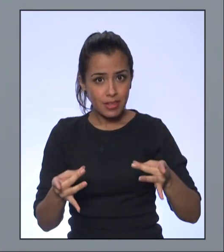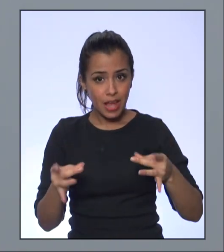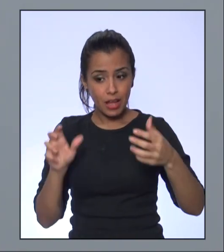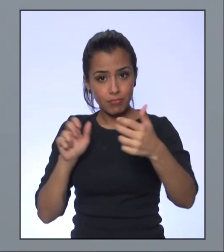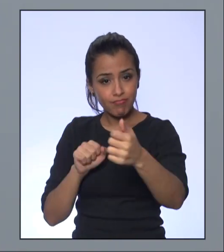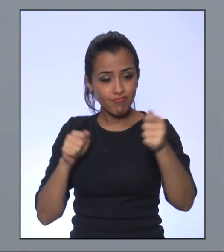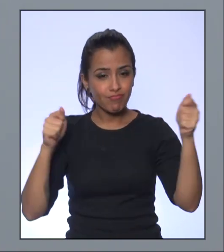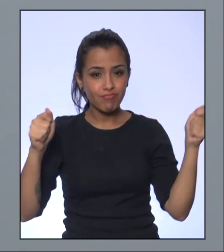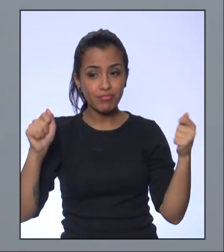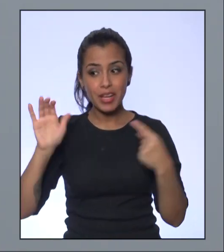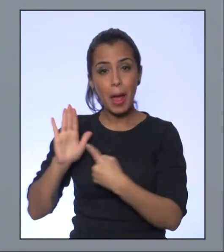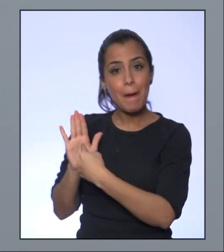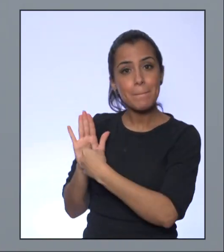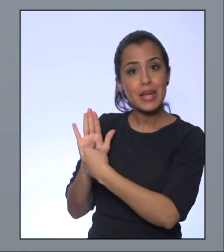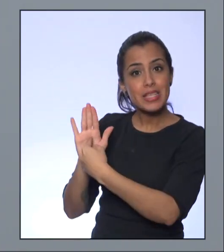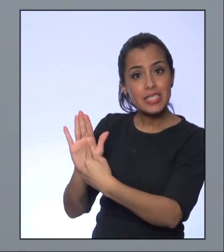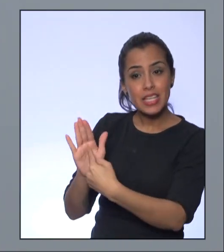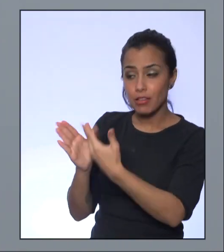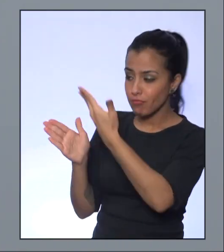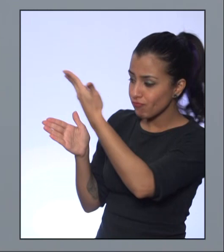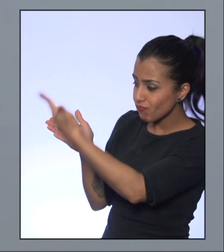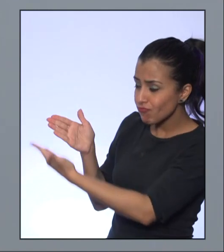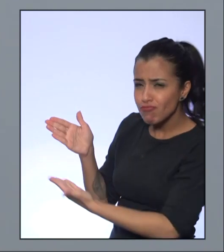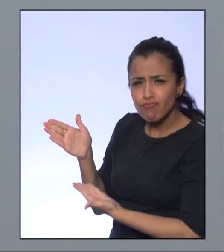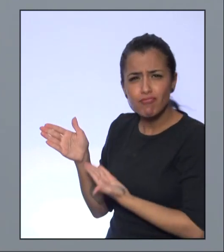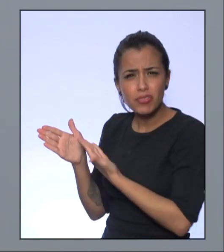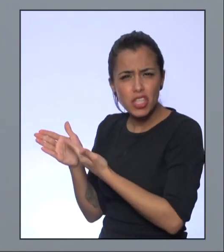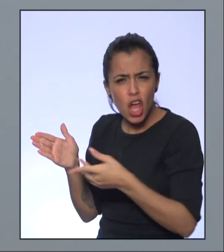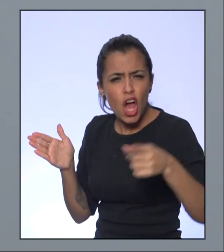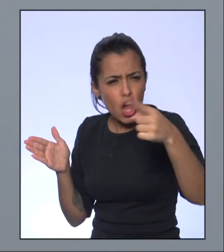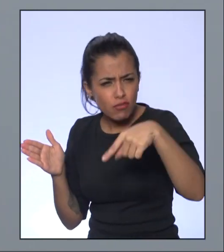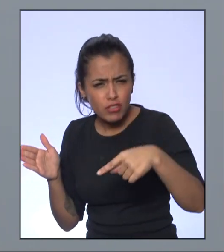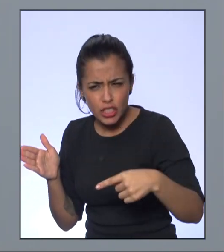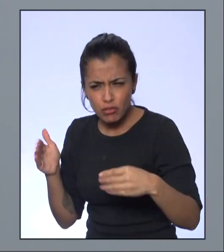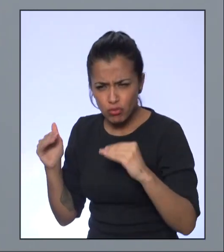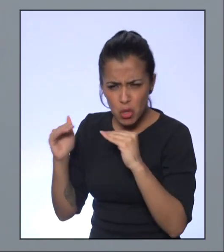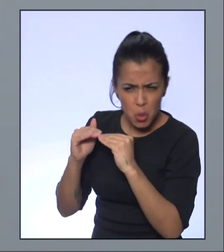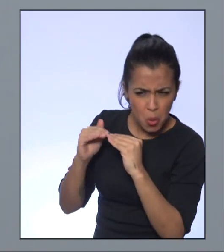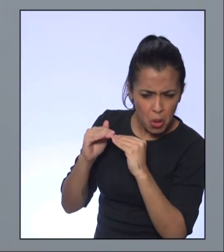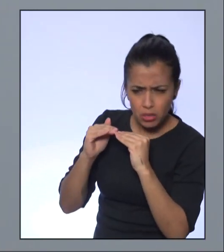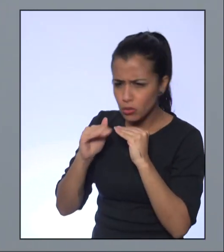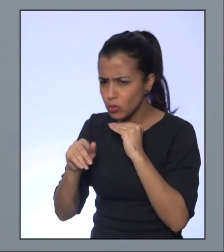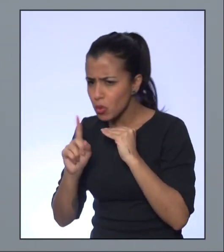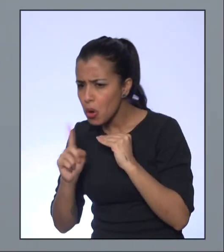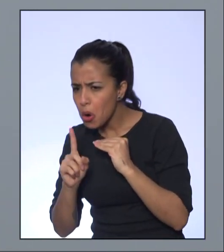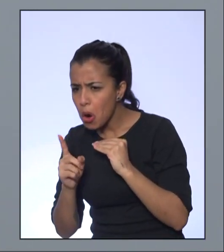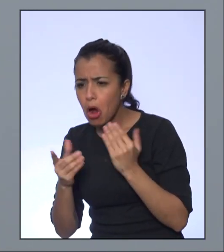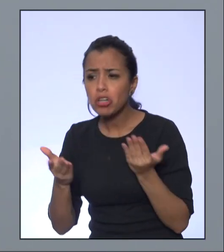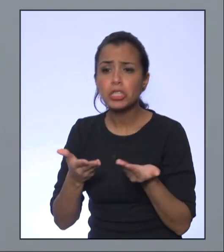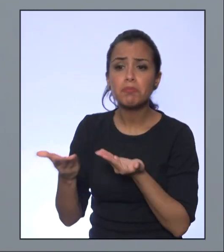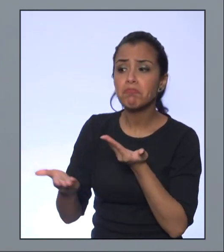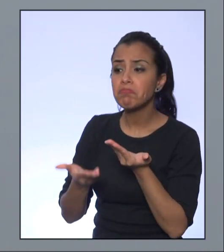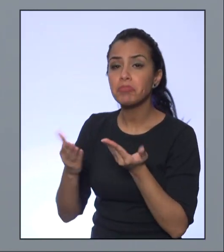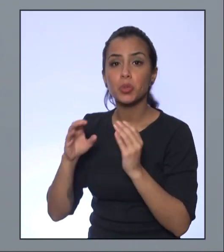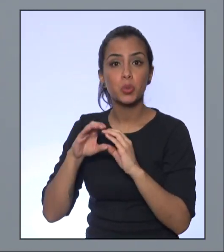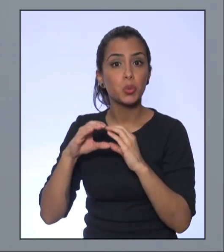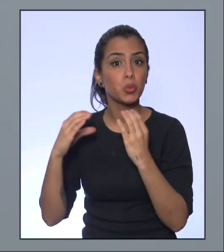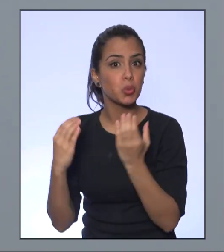apresenta, claro, para o grupo e valida. Olha, vocês concordam com isso? Não concordam com isso?